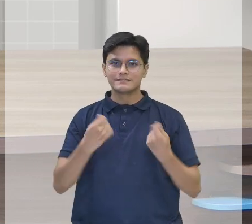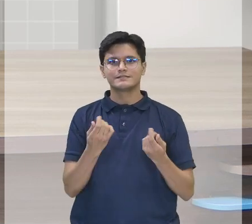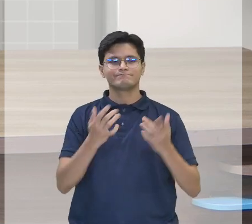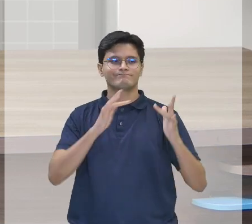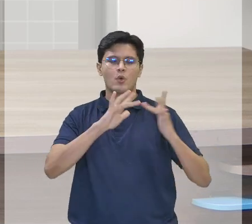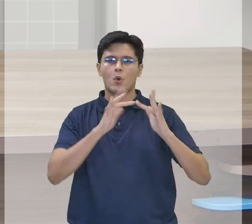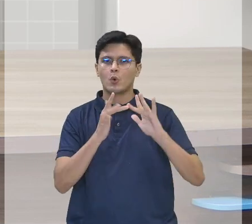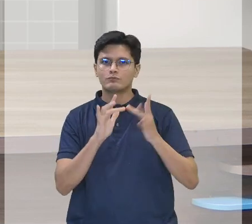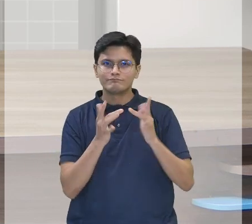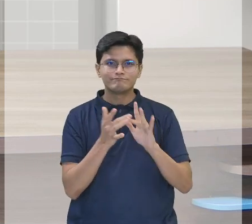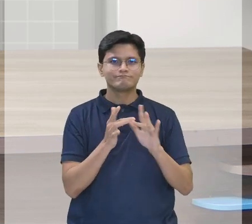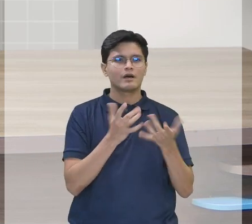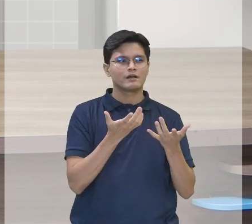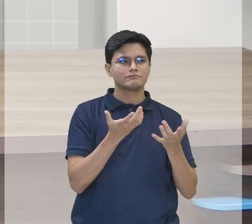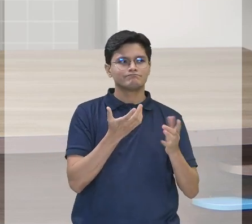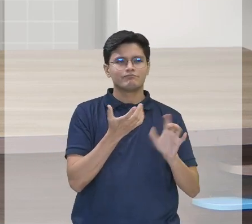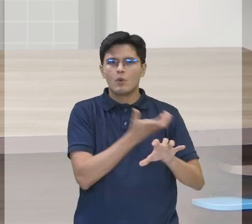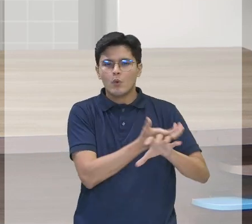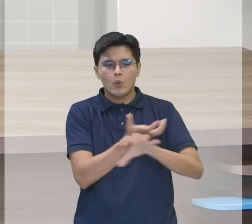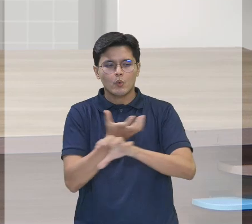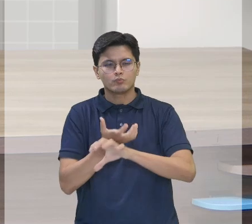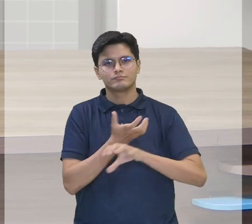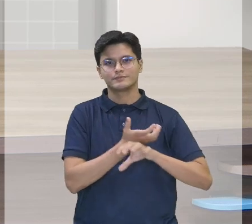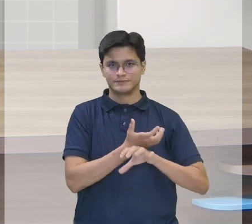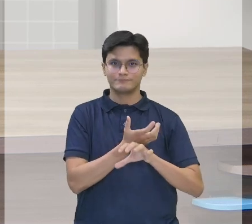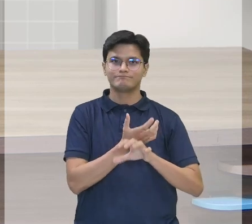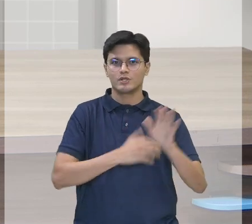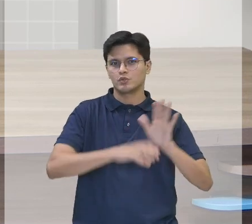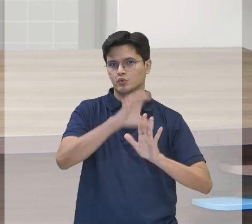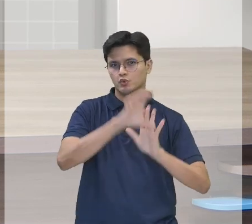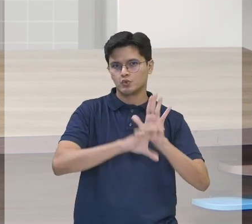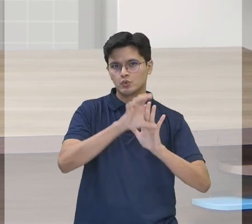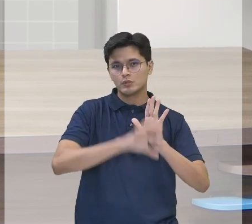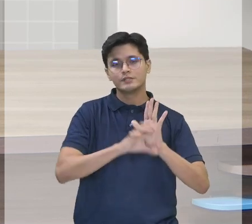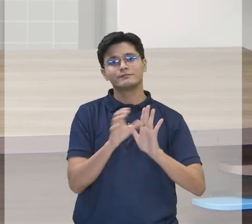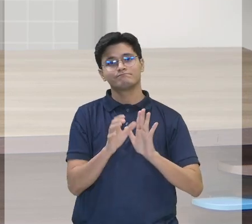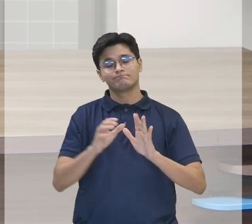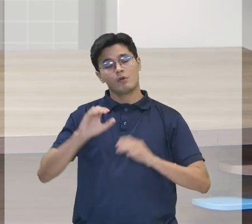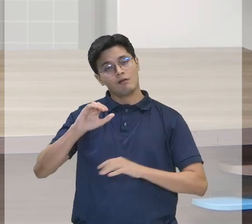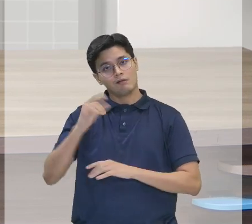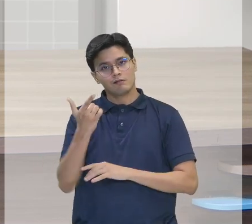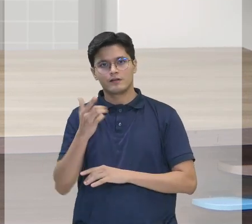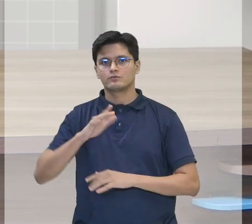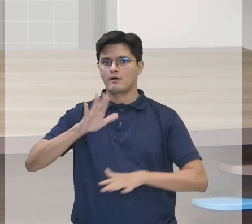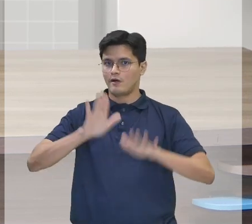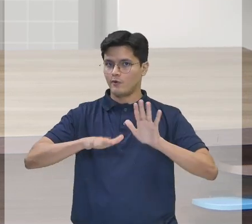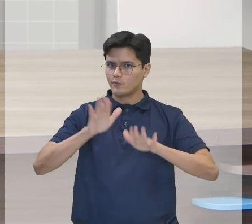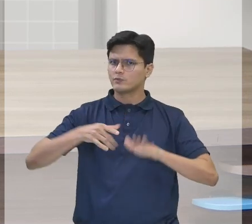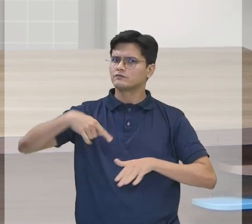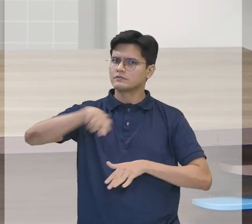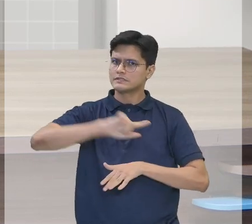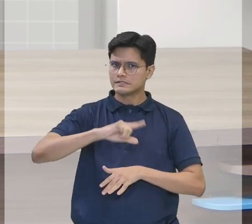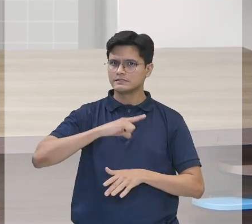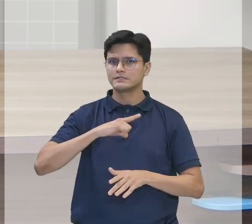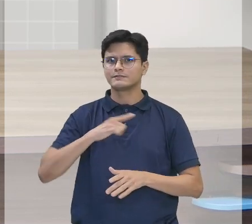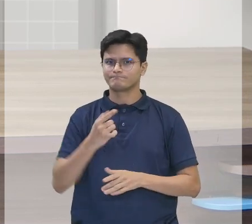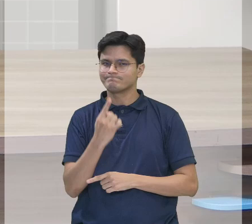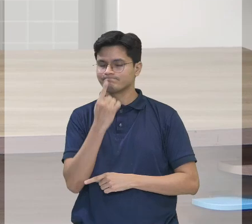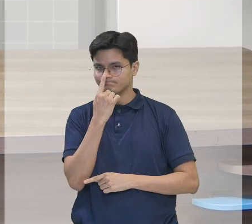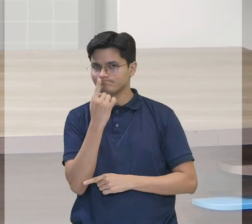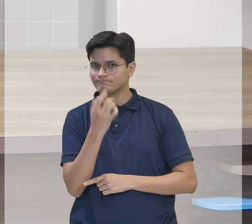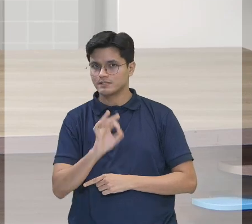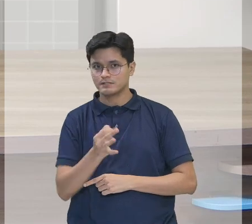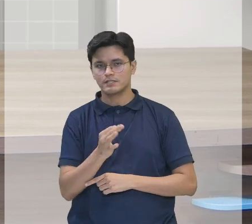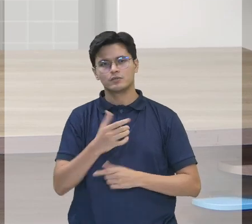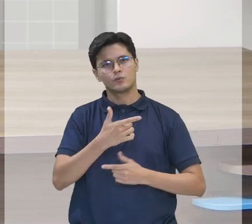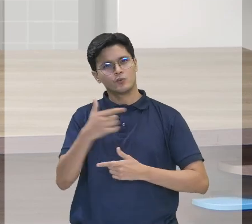todos os componentes curriculares e, claro, né, alguns vocês se identificam mais, outros vocês também podem ter